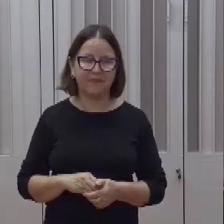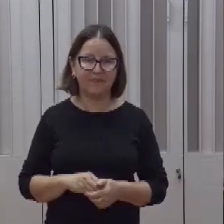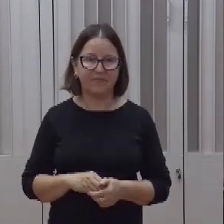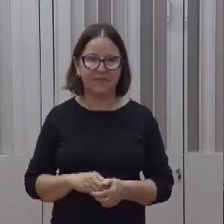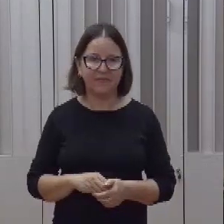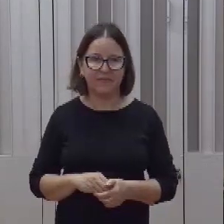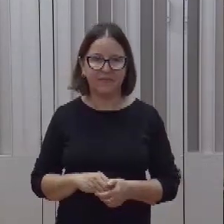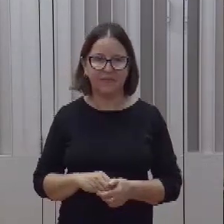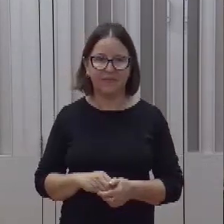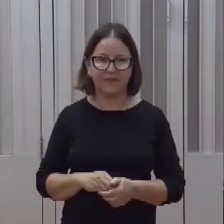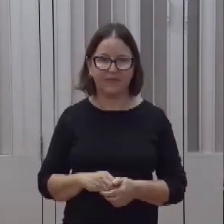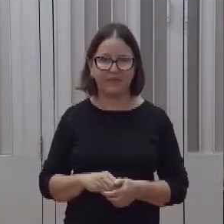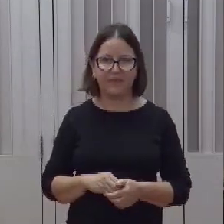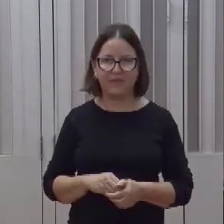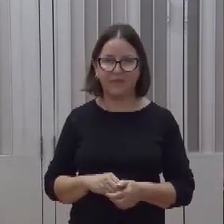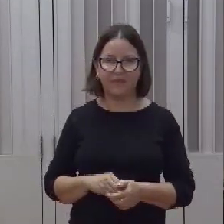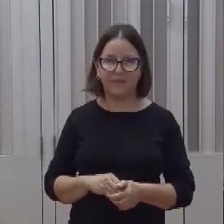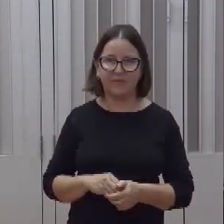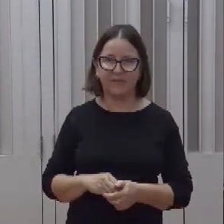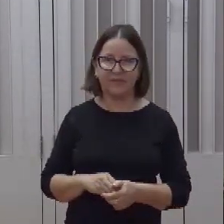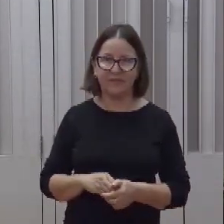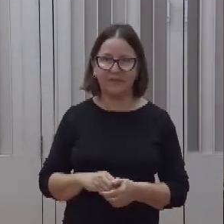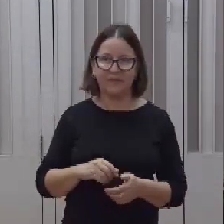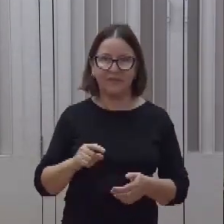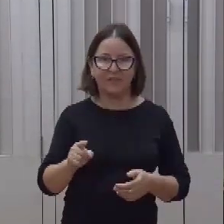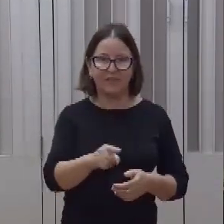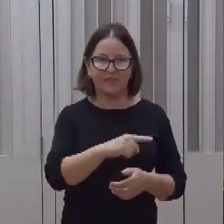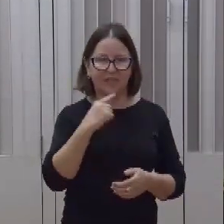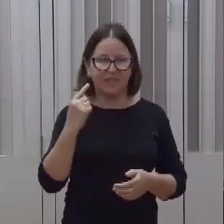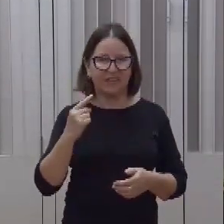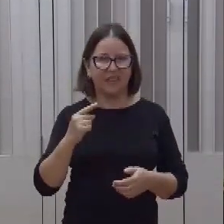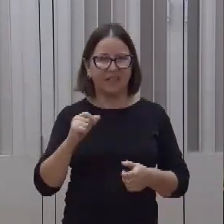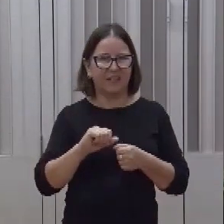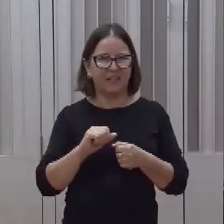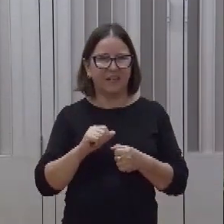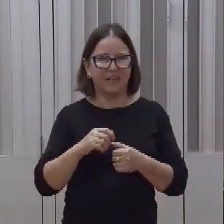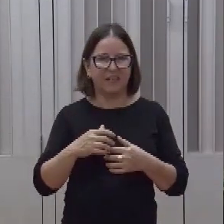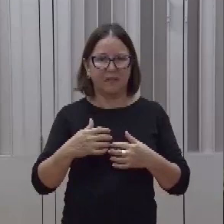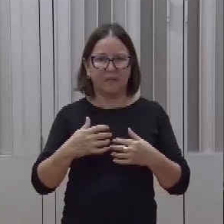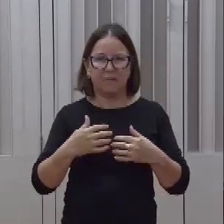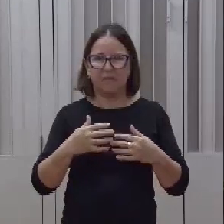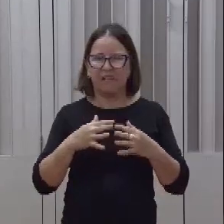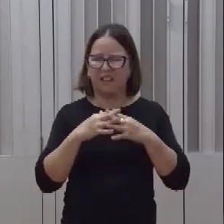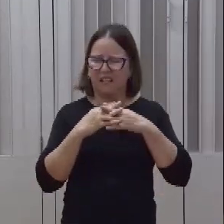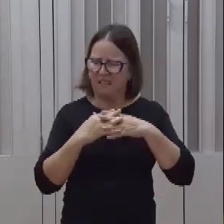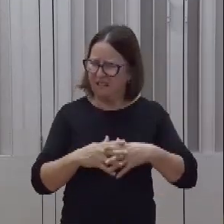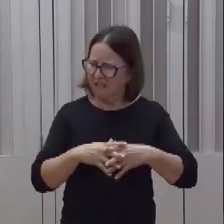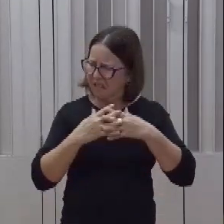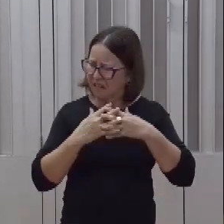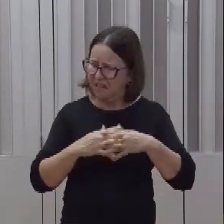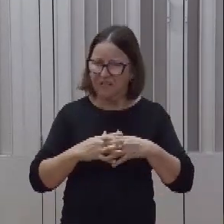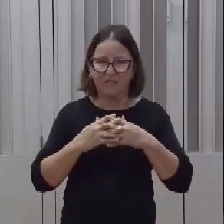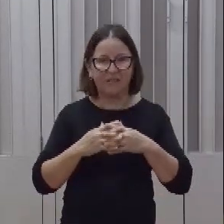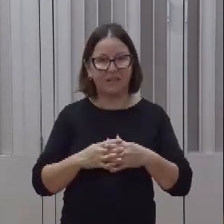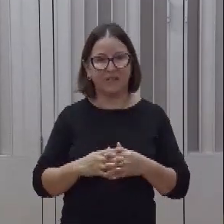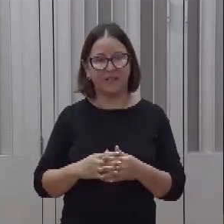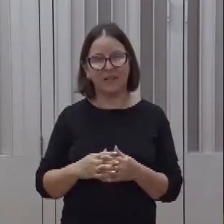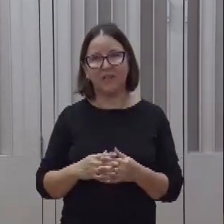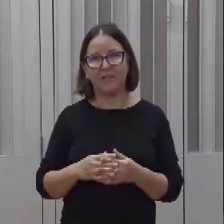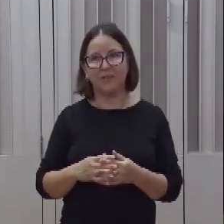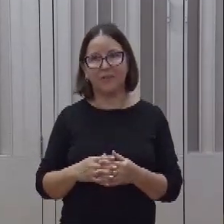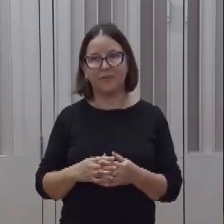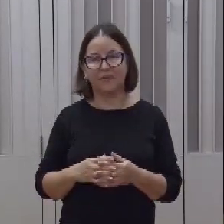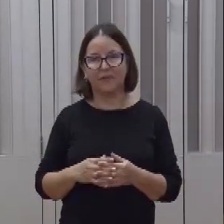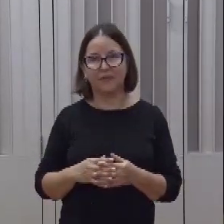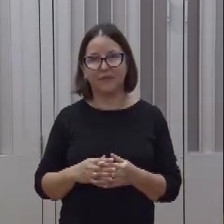A gente faz hoje uma confusão tremenda. E não achamos que